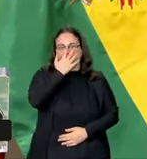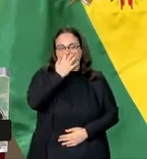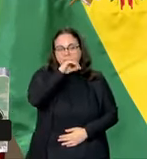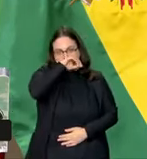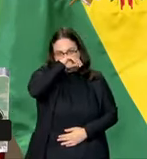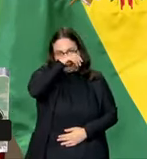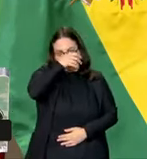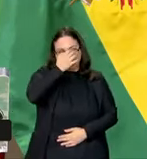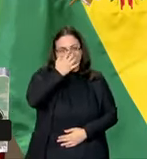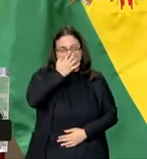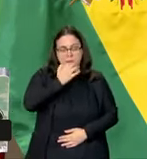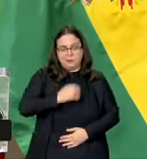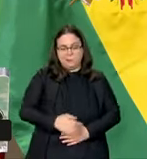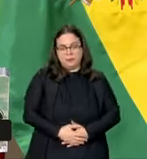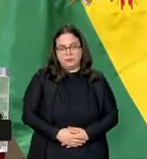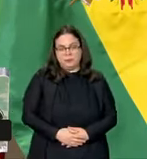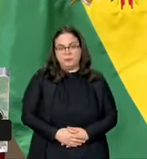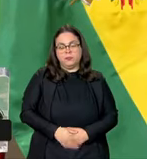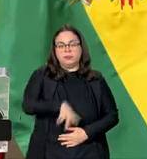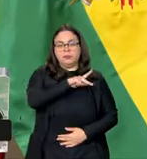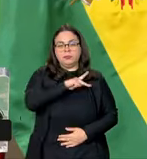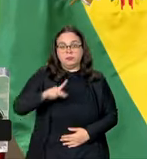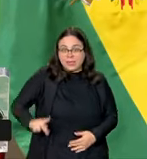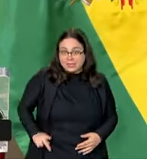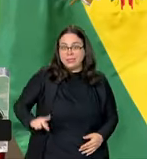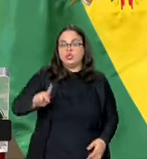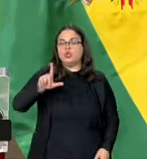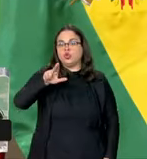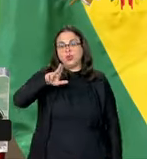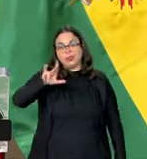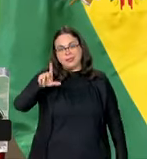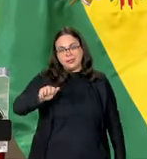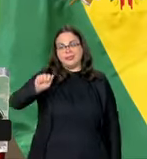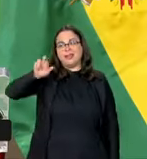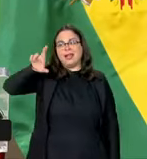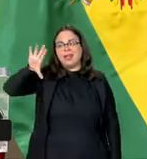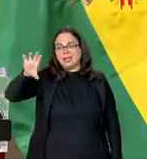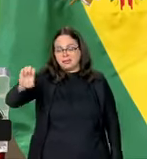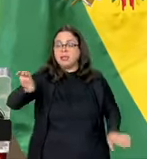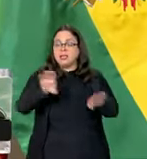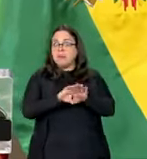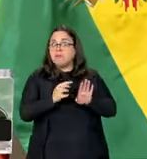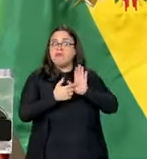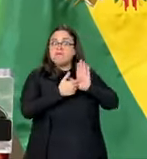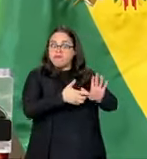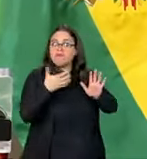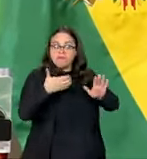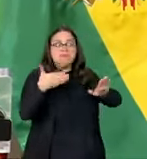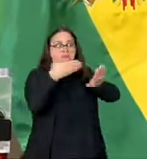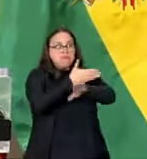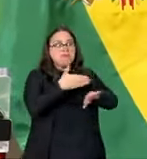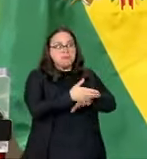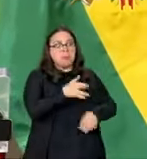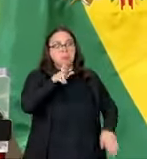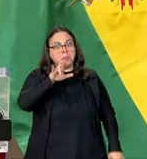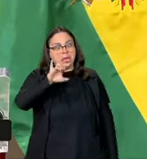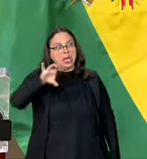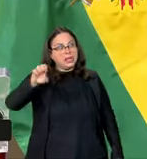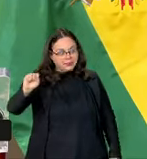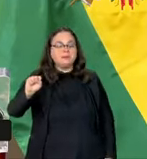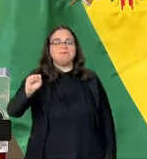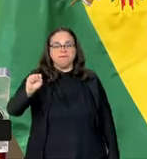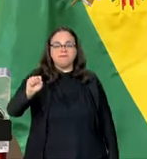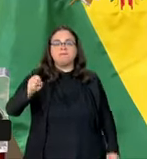O presidente Arce também manifestou o interesse boliviano de ingressar nos BRICS. A